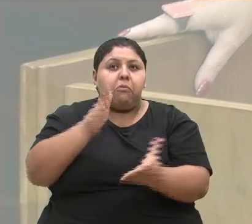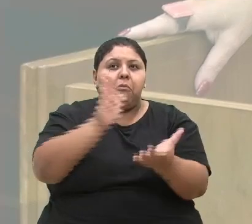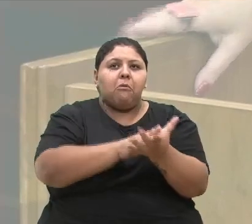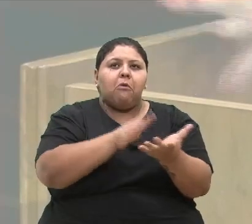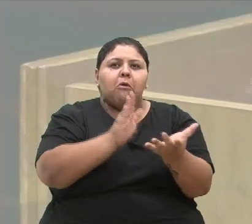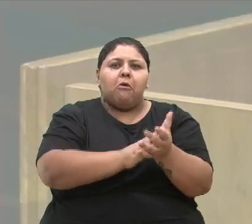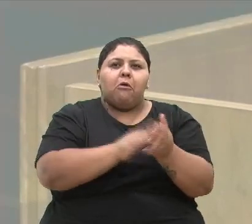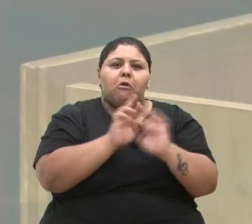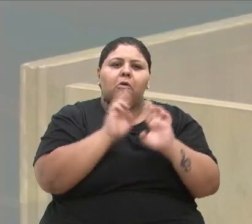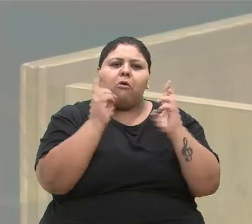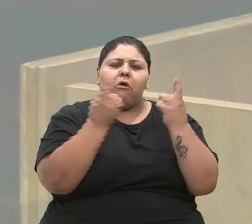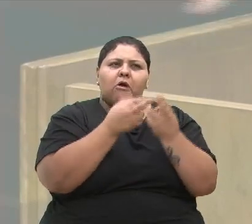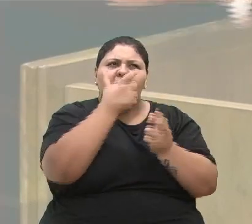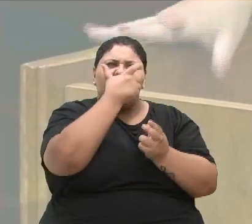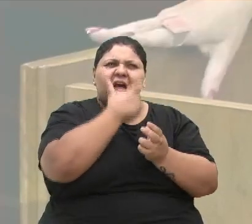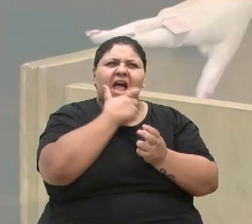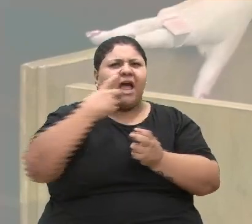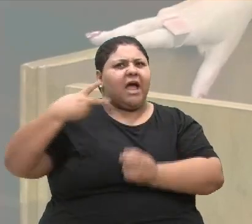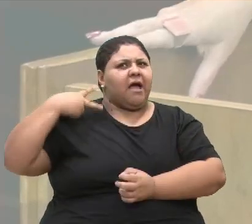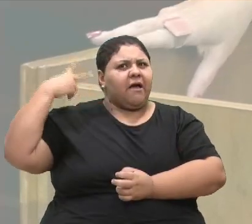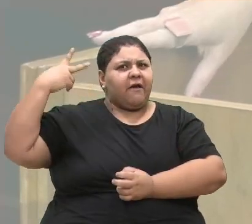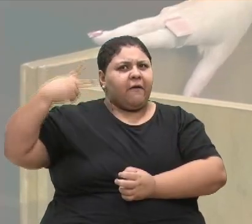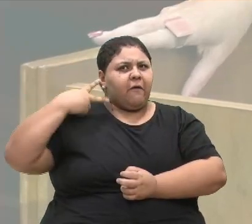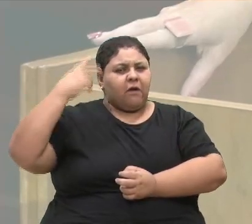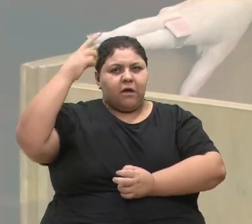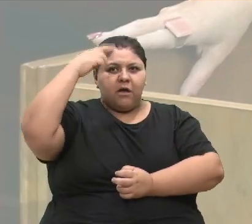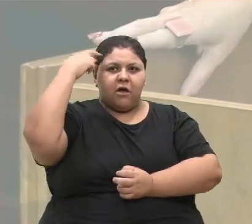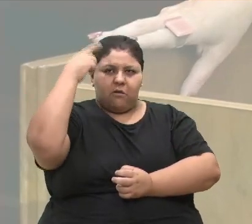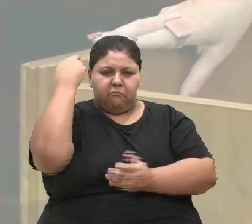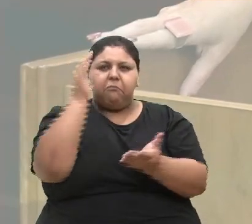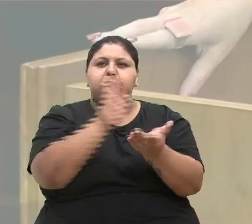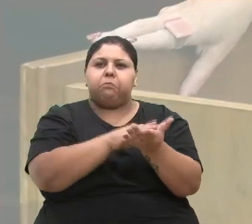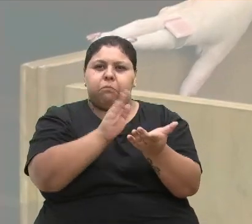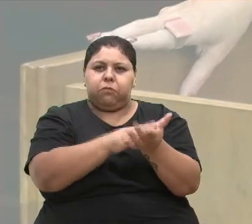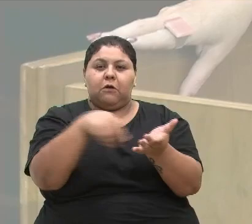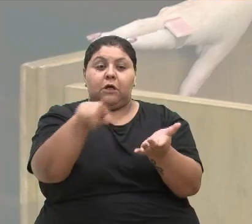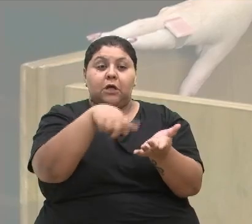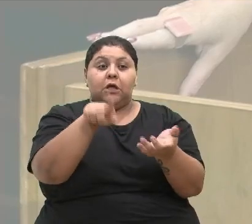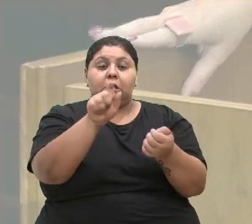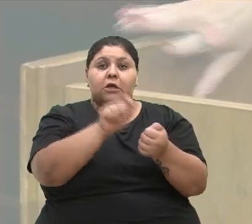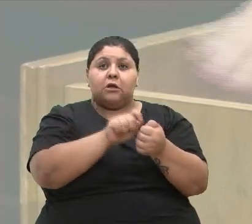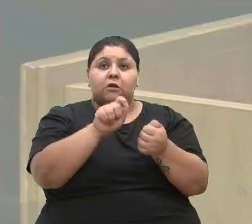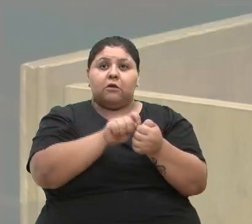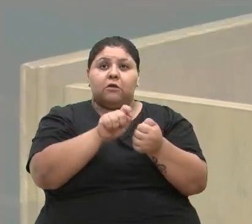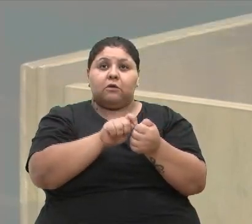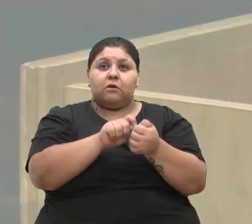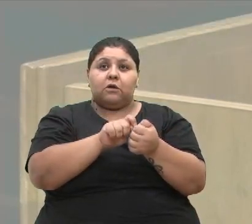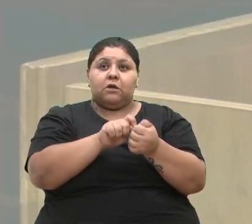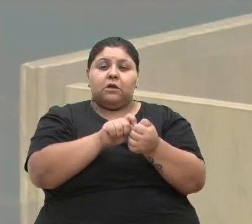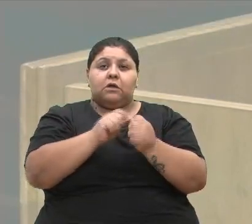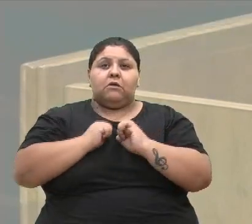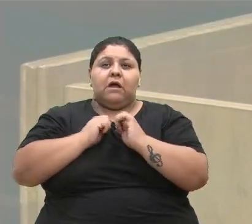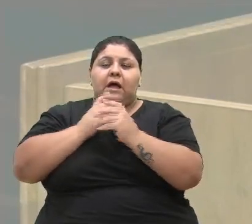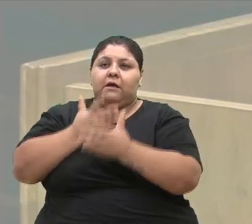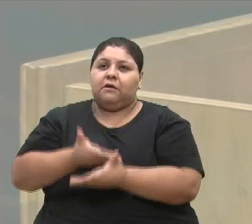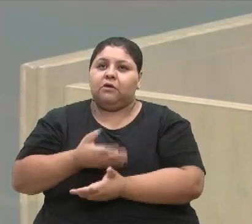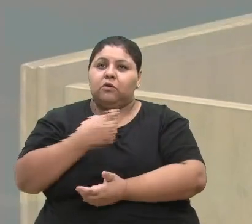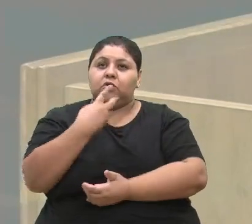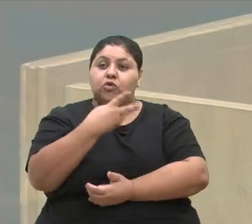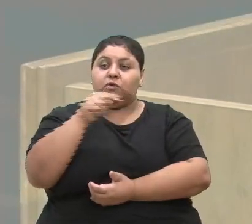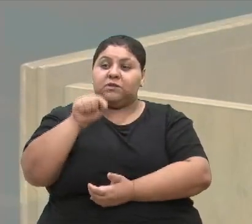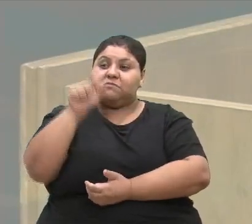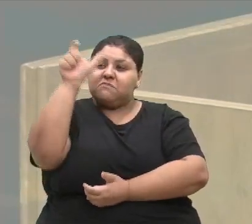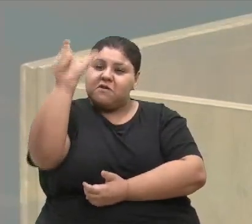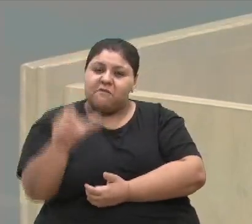inclusive, numa reunião, acho que foi o vereador Rafael que propôs que a gente fizesse um ato com 2.000 pessoas